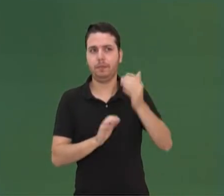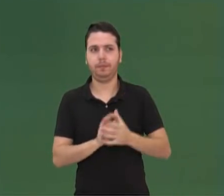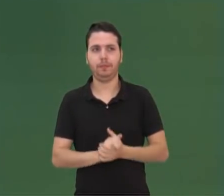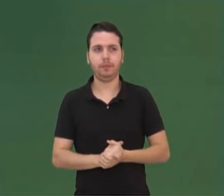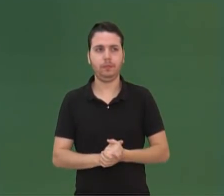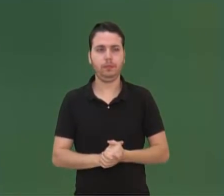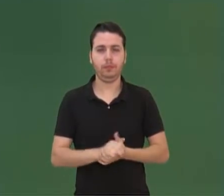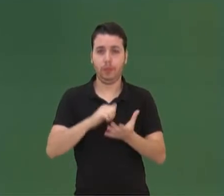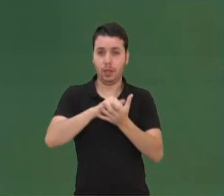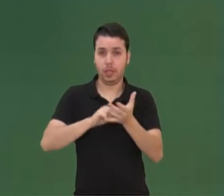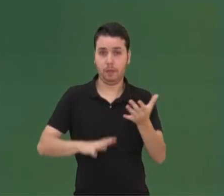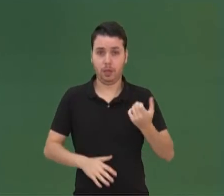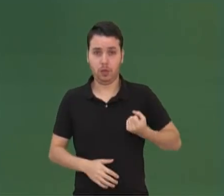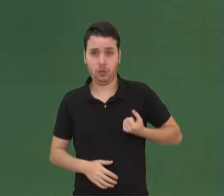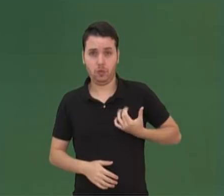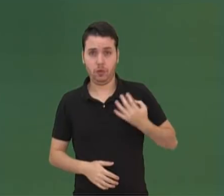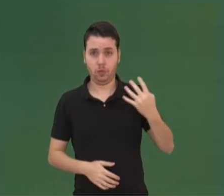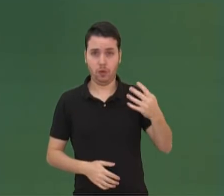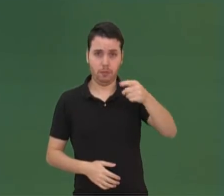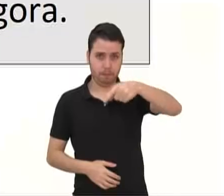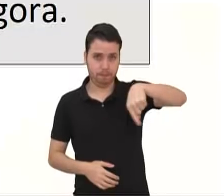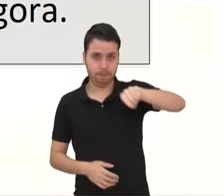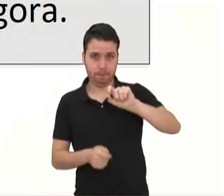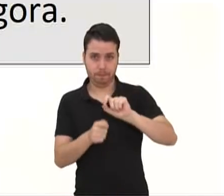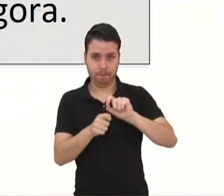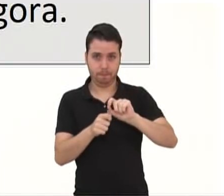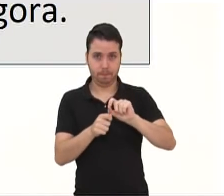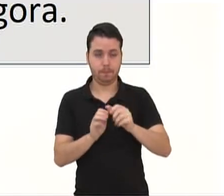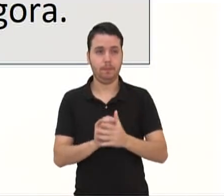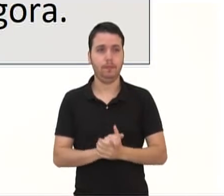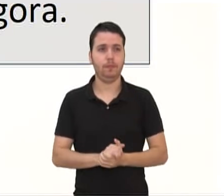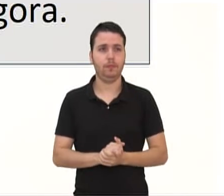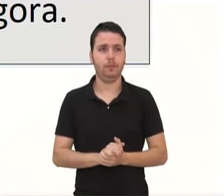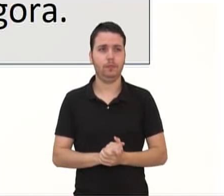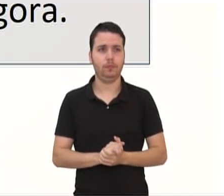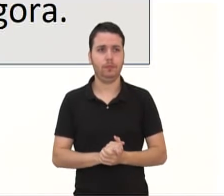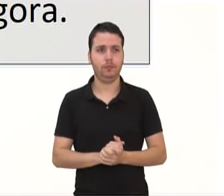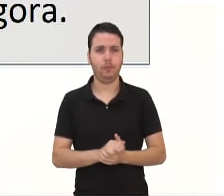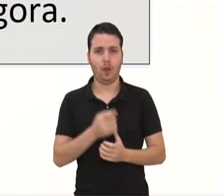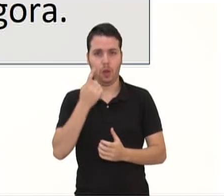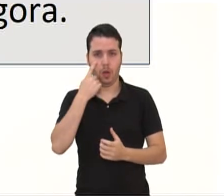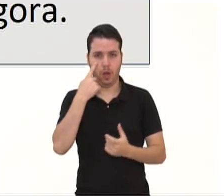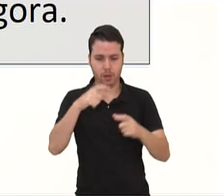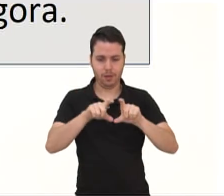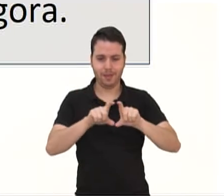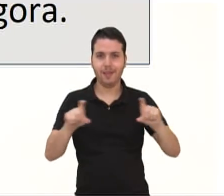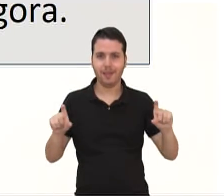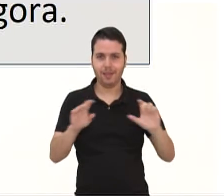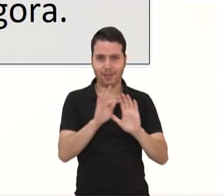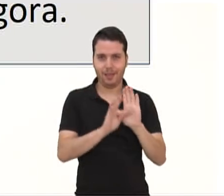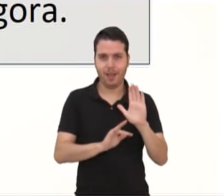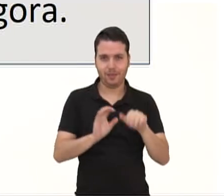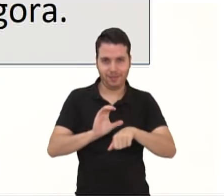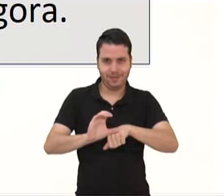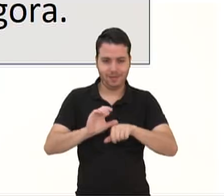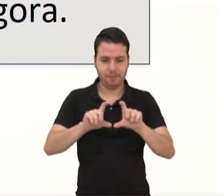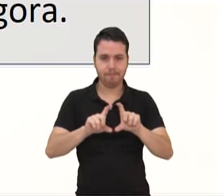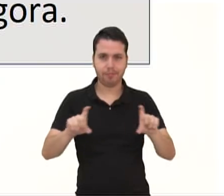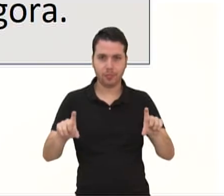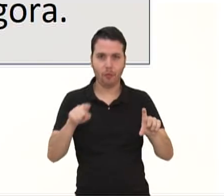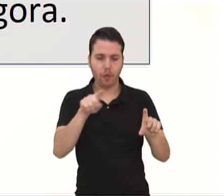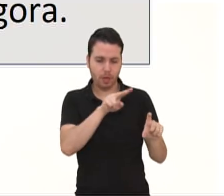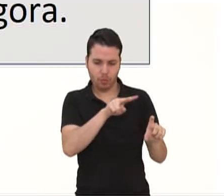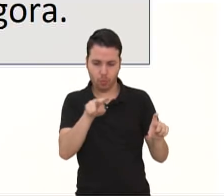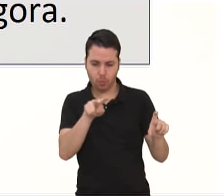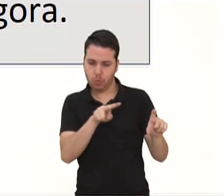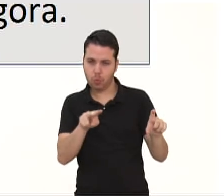Exercício número 4 para você. Leia o trecho e localize palavras que